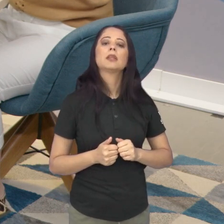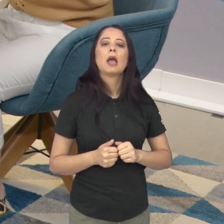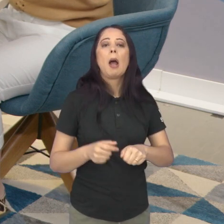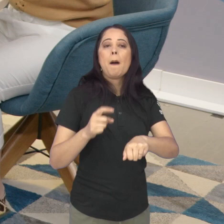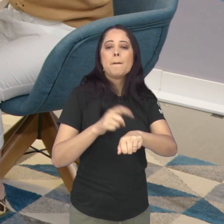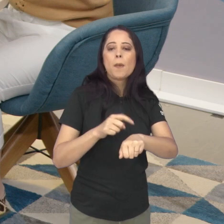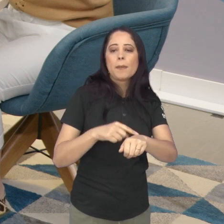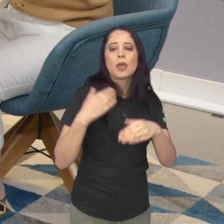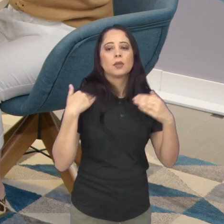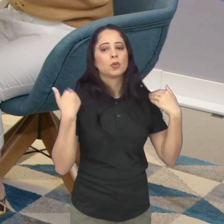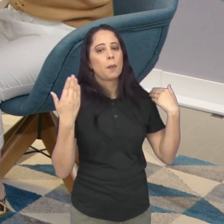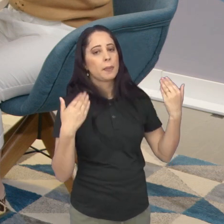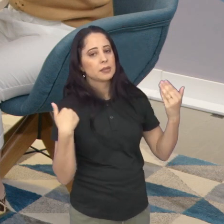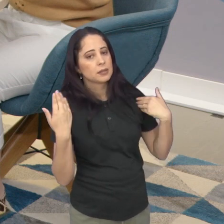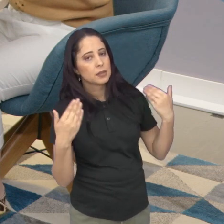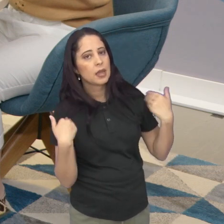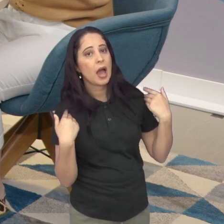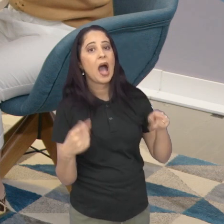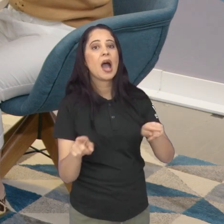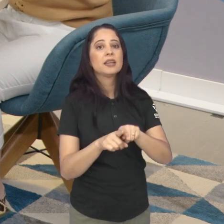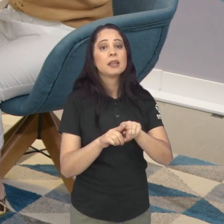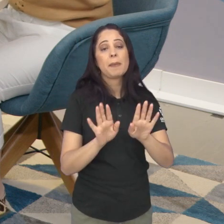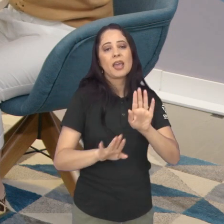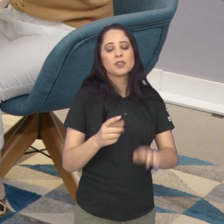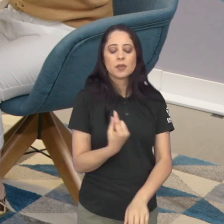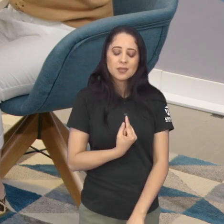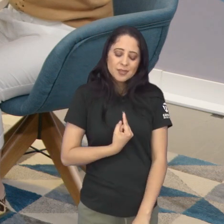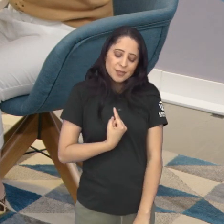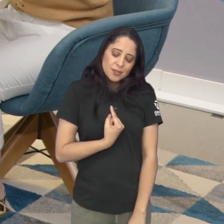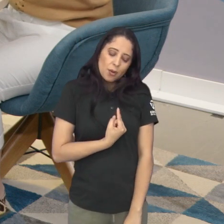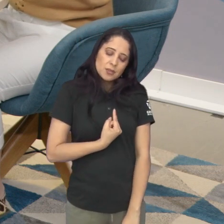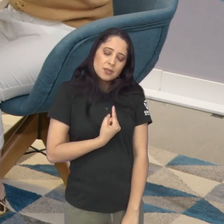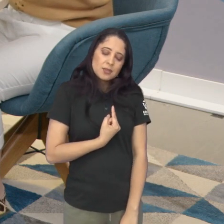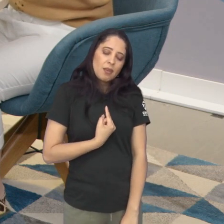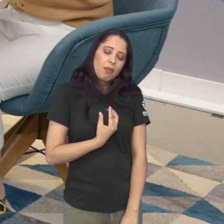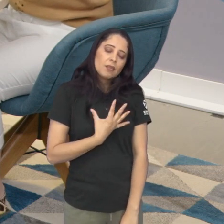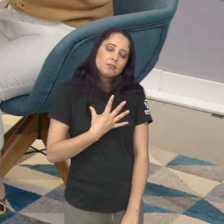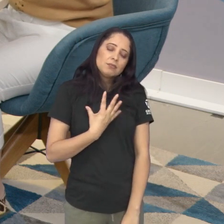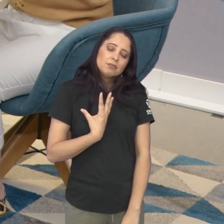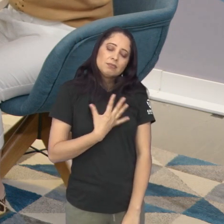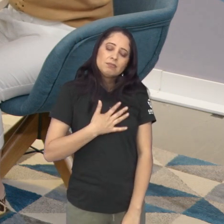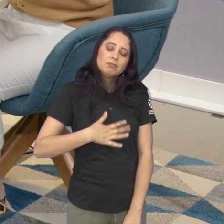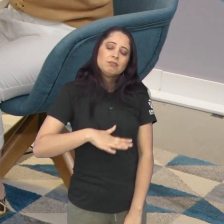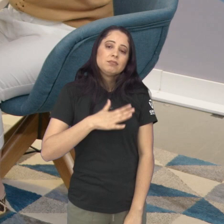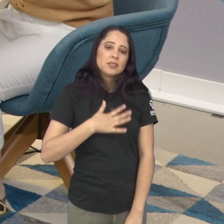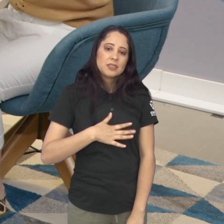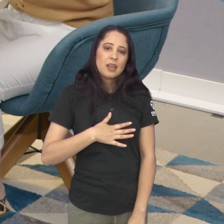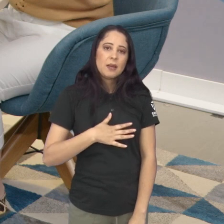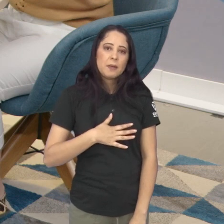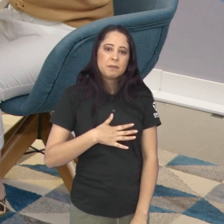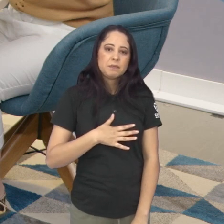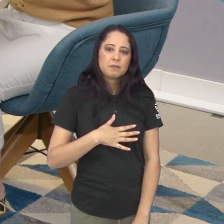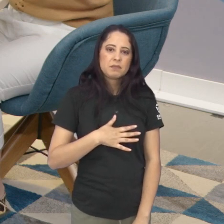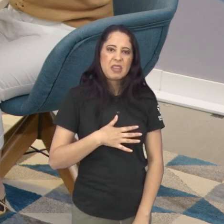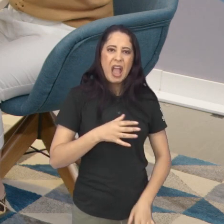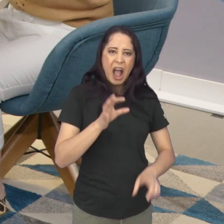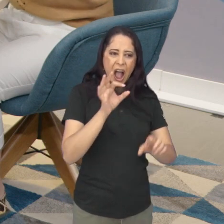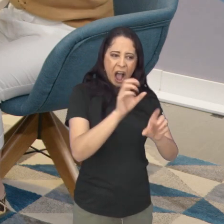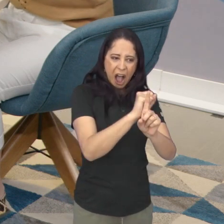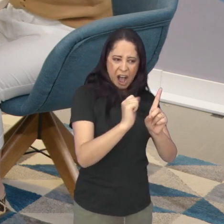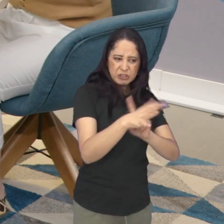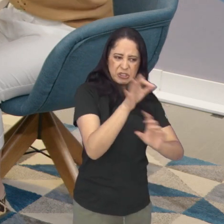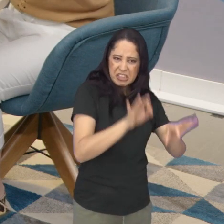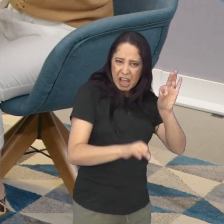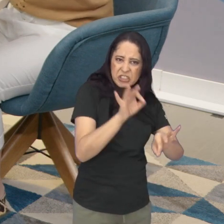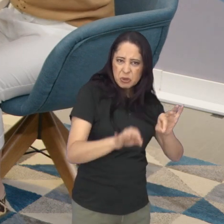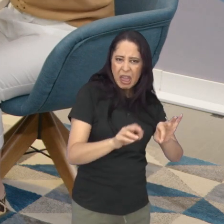ter momentos de lazer, ter momentos sozinha, se isso é importante para você, né? Mesmo que, assim, a sociedade vai julgar, vai. Porque a sociedade